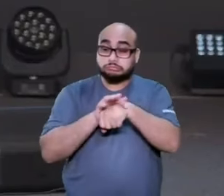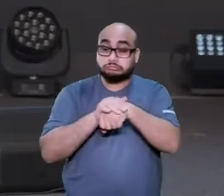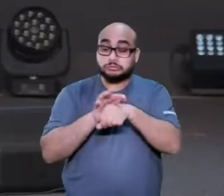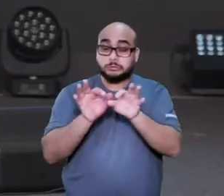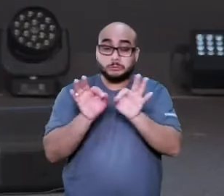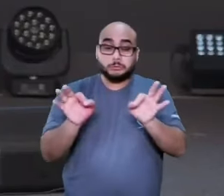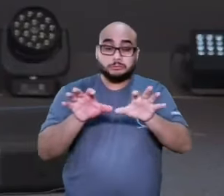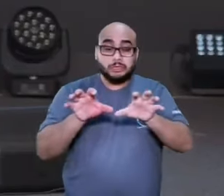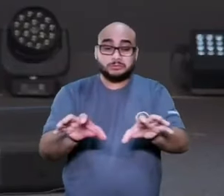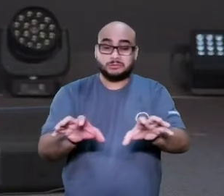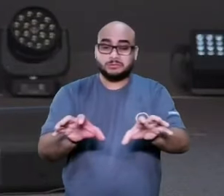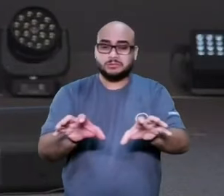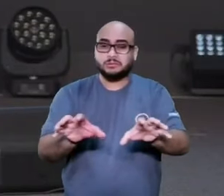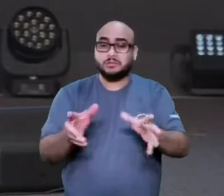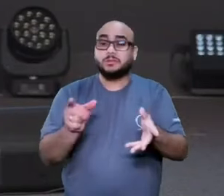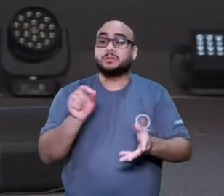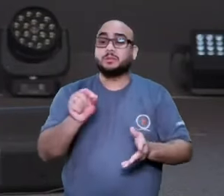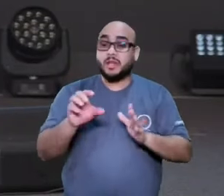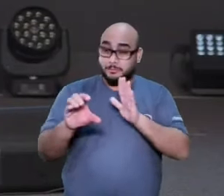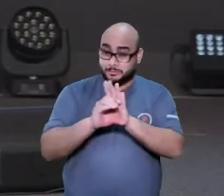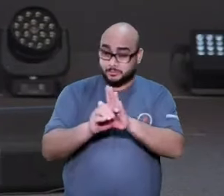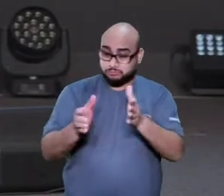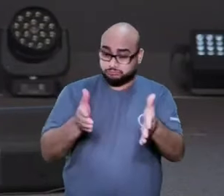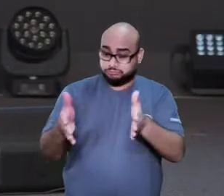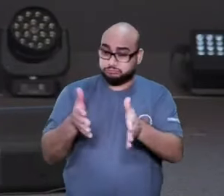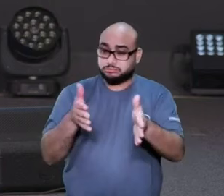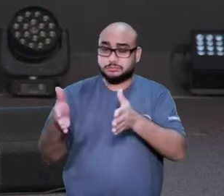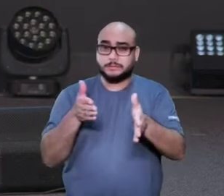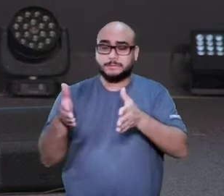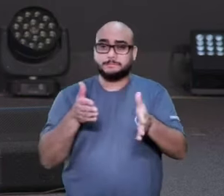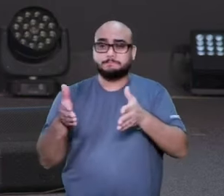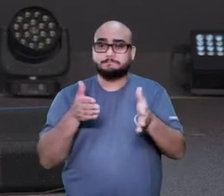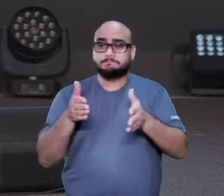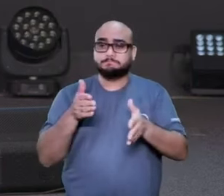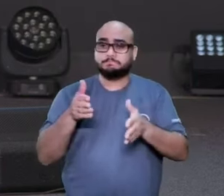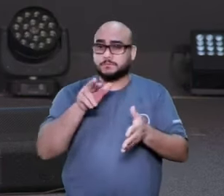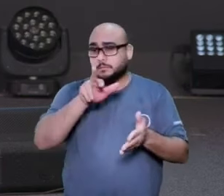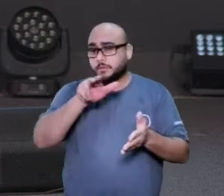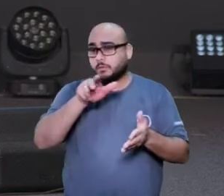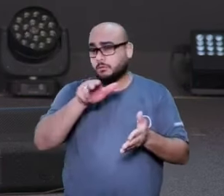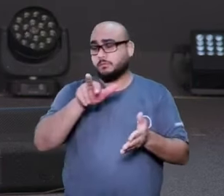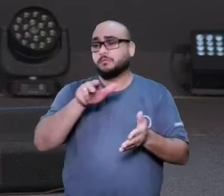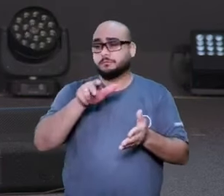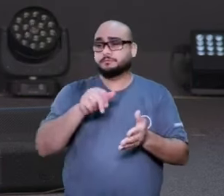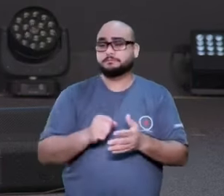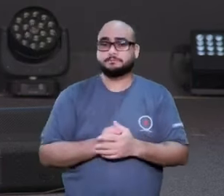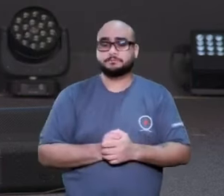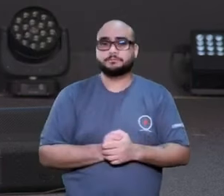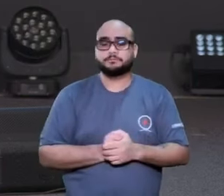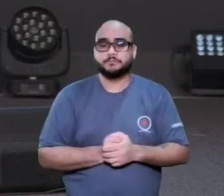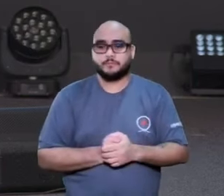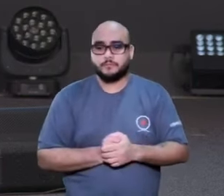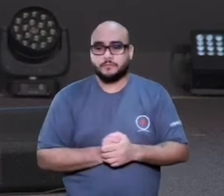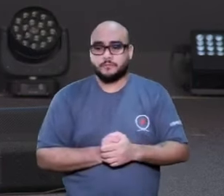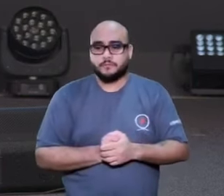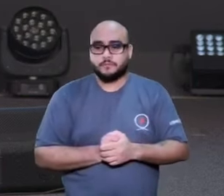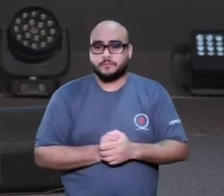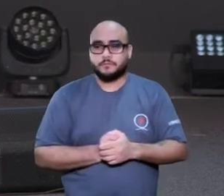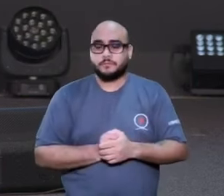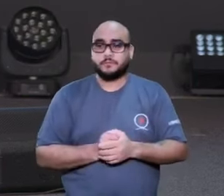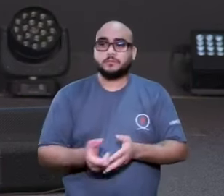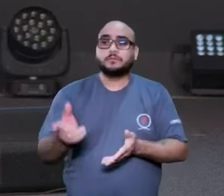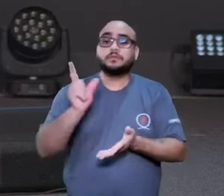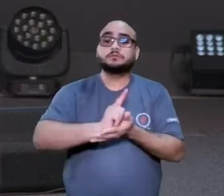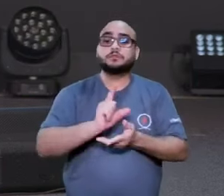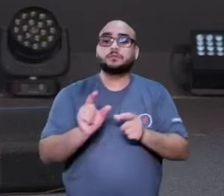meio do capítulo o irmão que era o sinônimo de proteção de